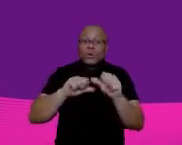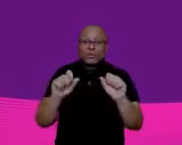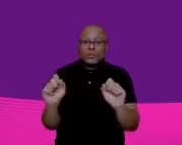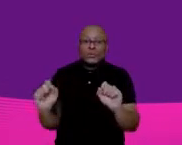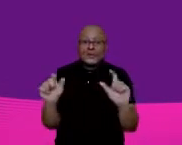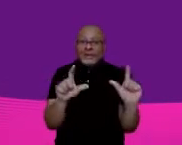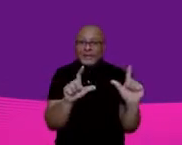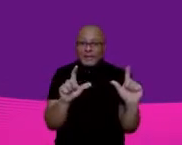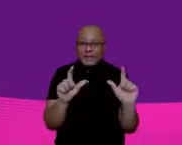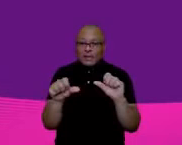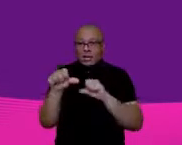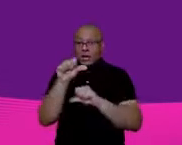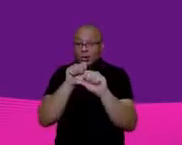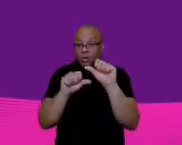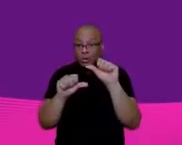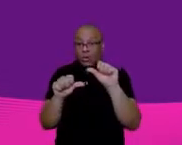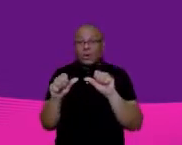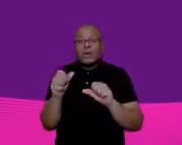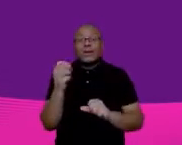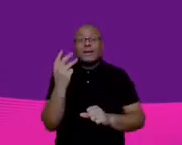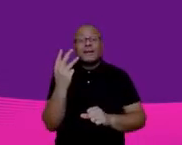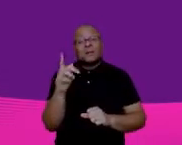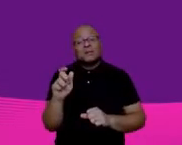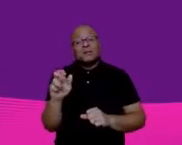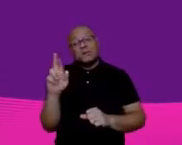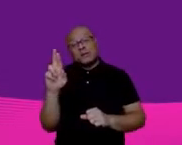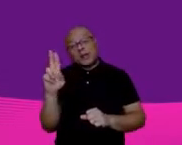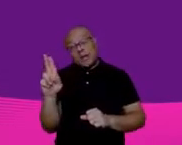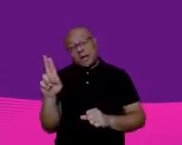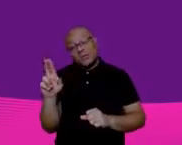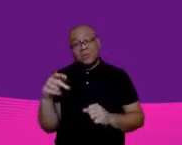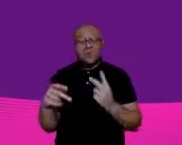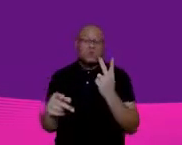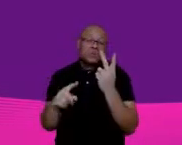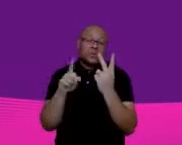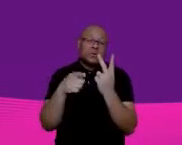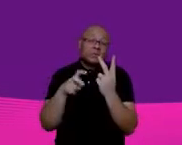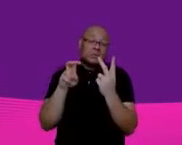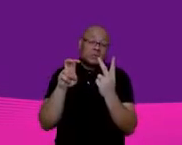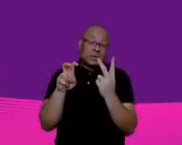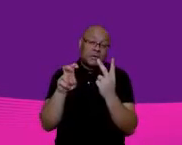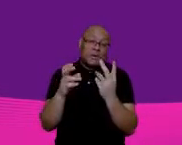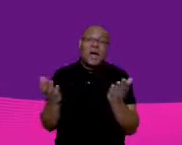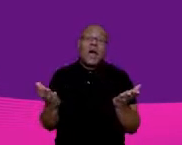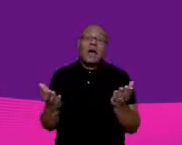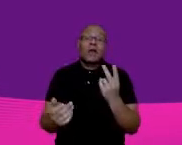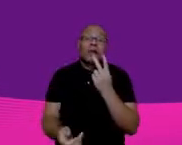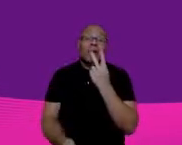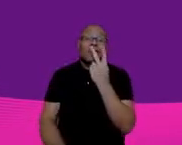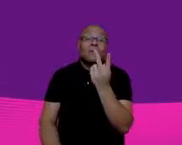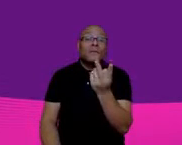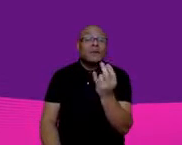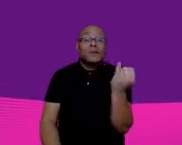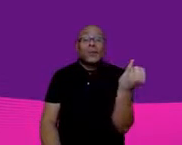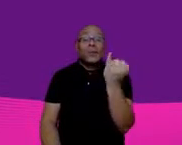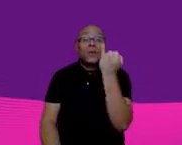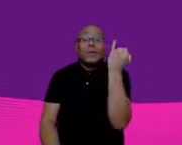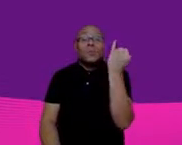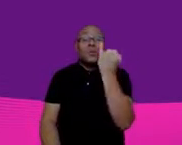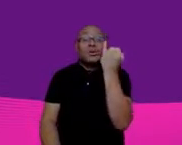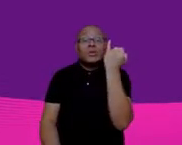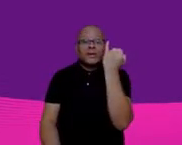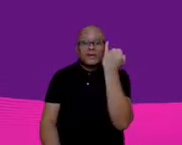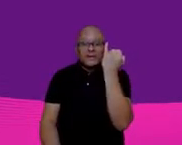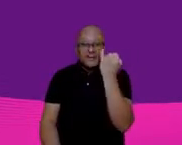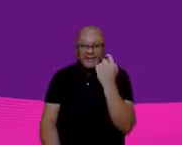para 3 graus ou 2,5. Agora, vejam a coisa mais importante. Vejam